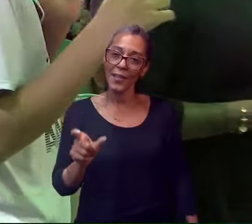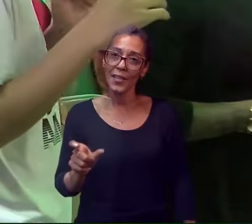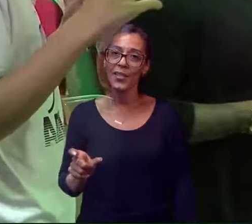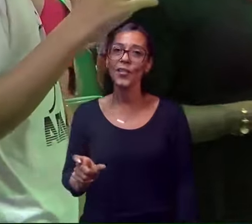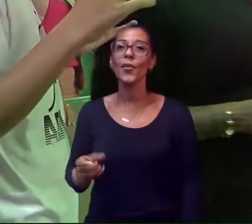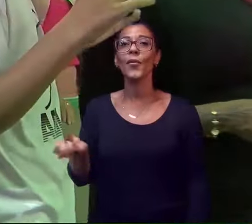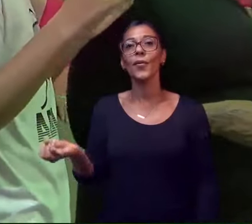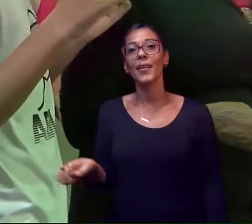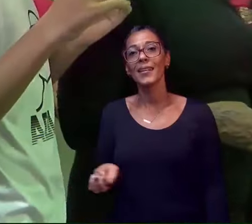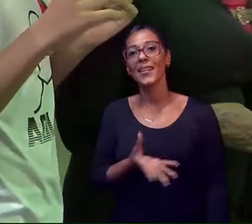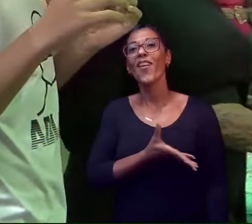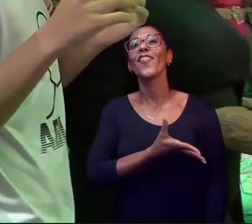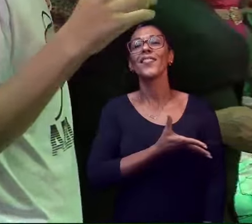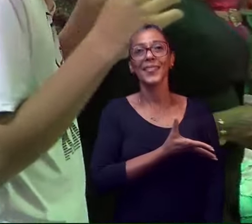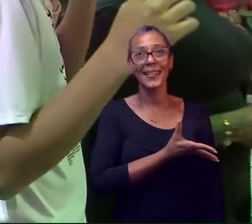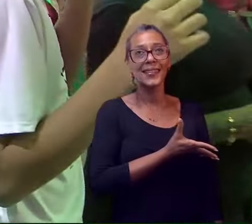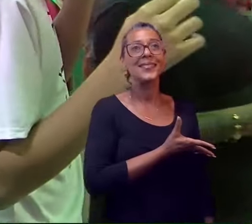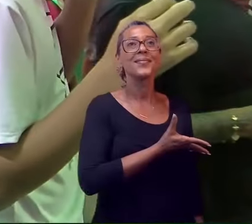louvado